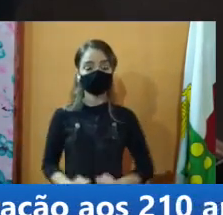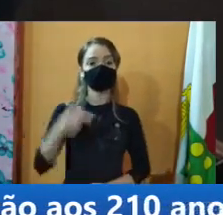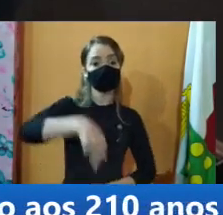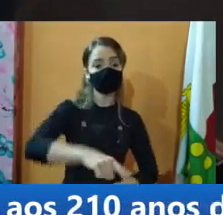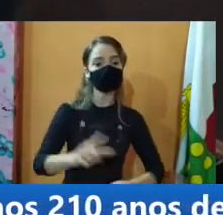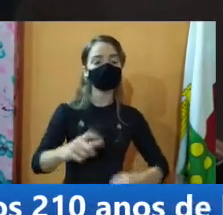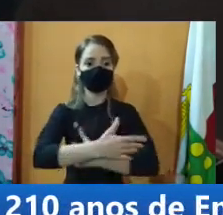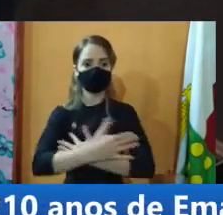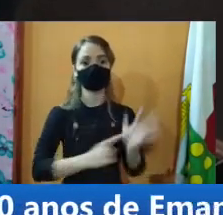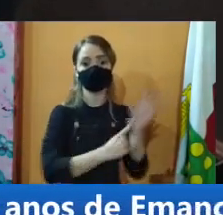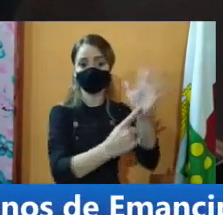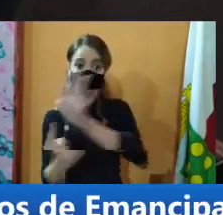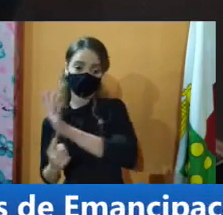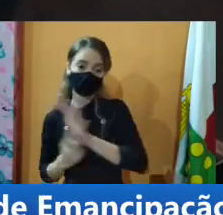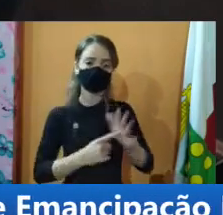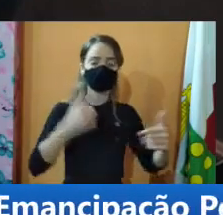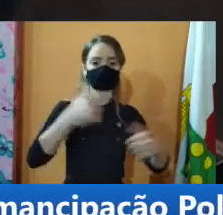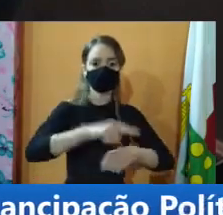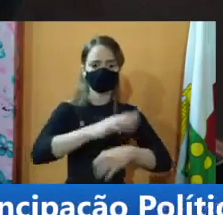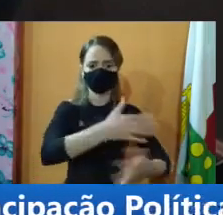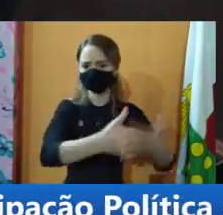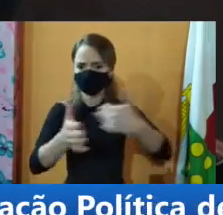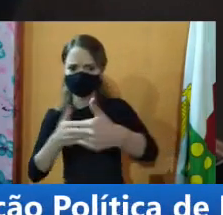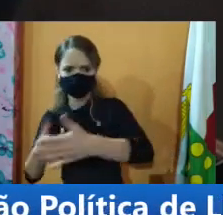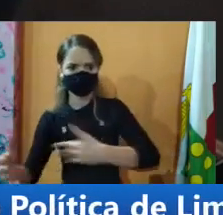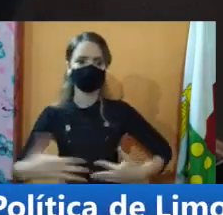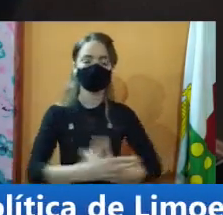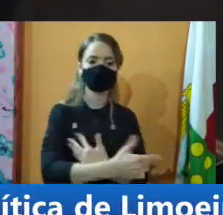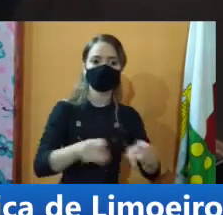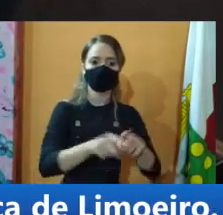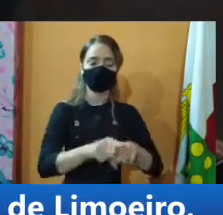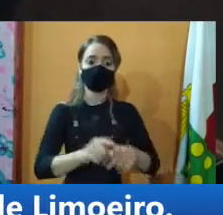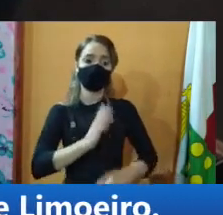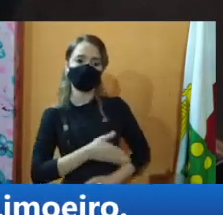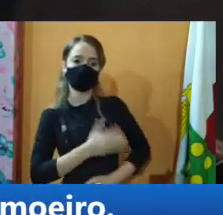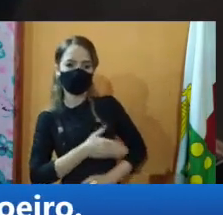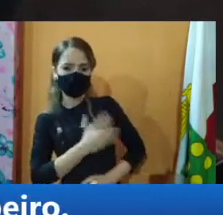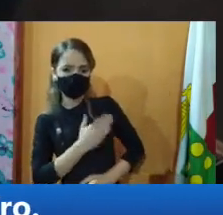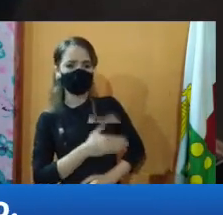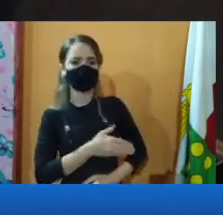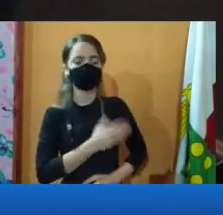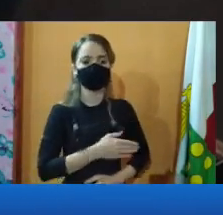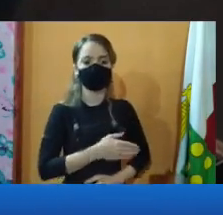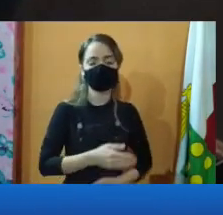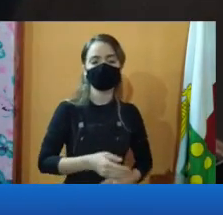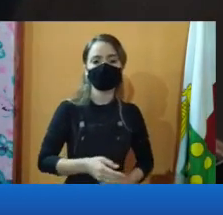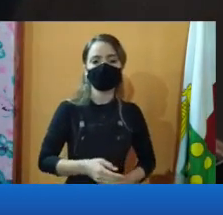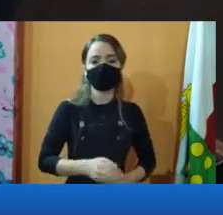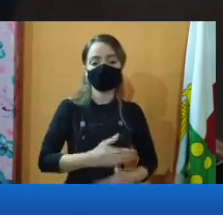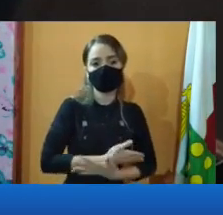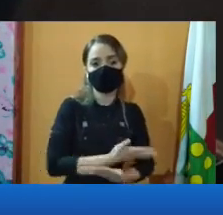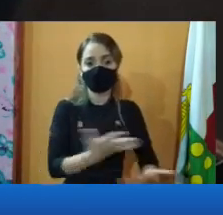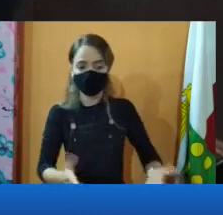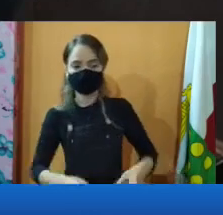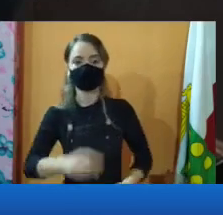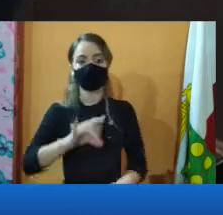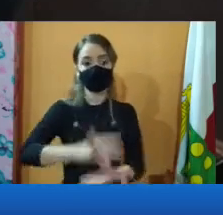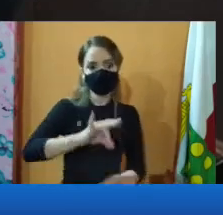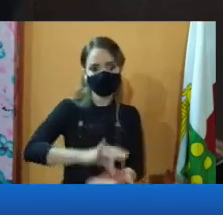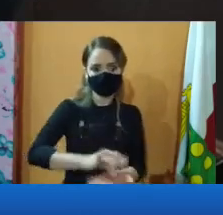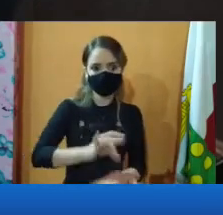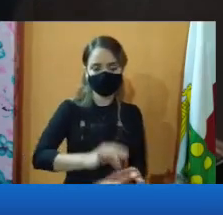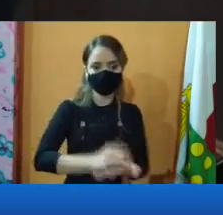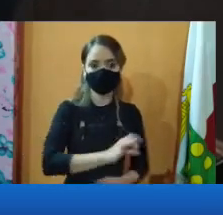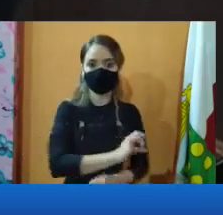maiores divulgadores da nossa cidade e de qualquer cidade. É no coração desse povo que a cidade bate e mostra quem ela é.